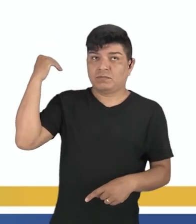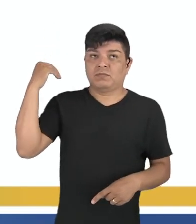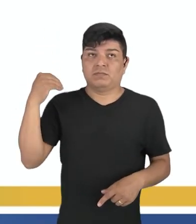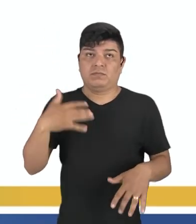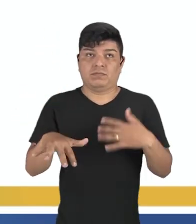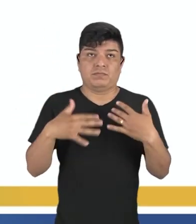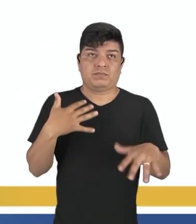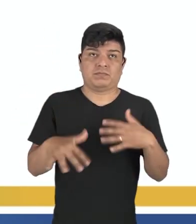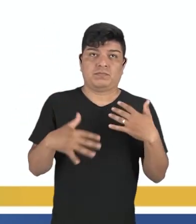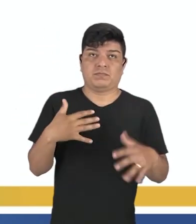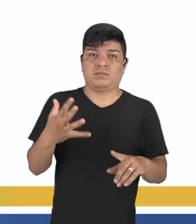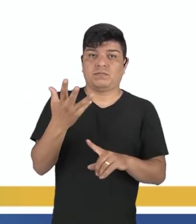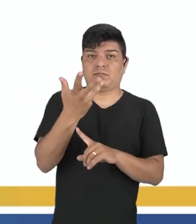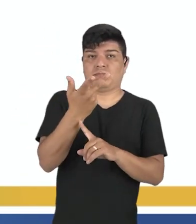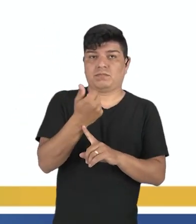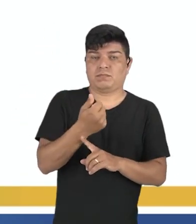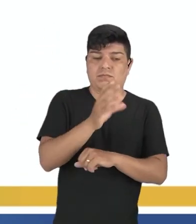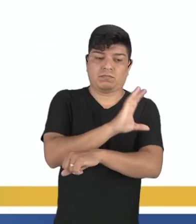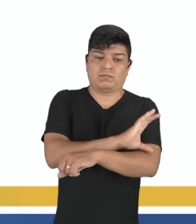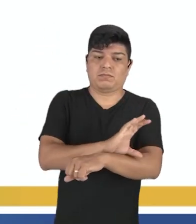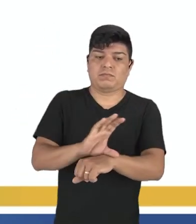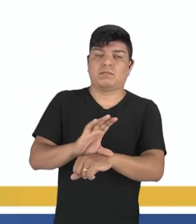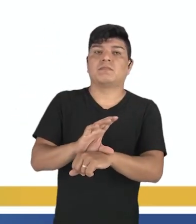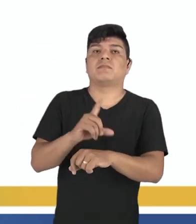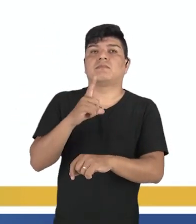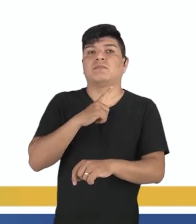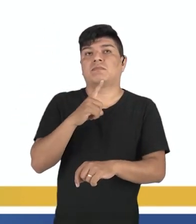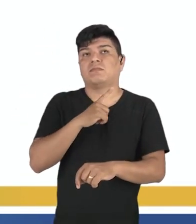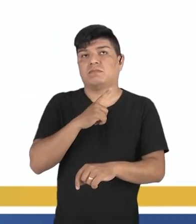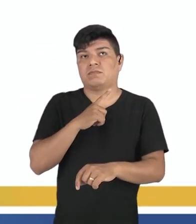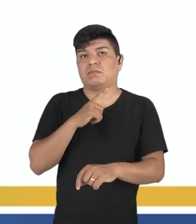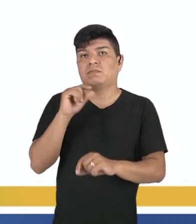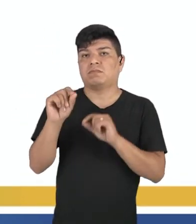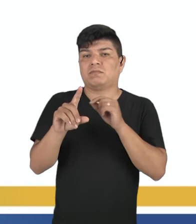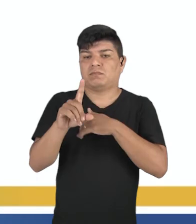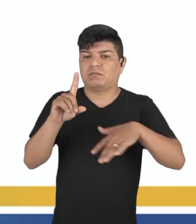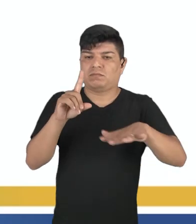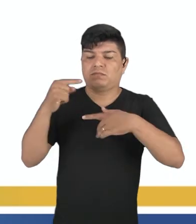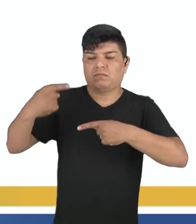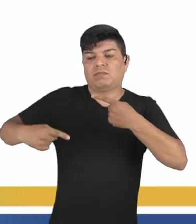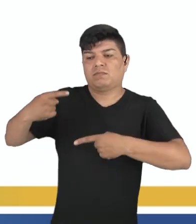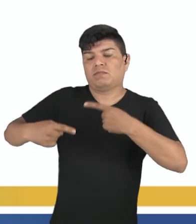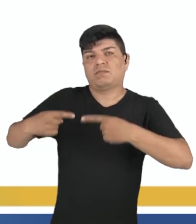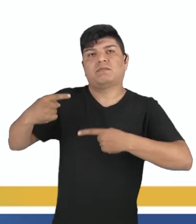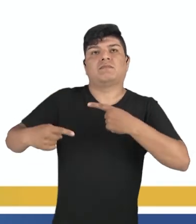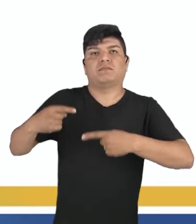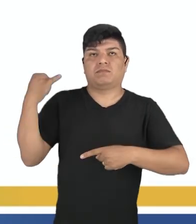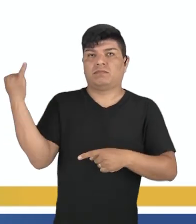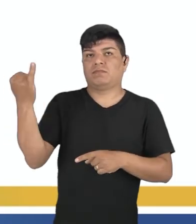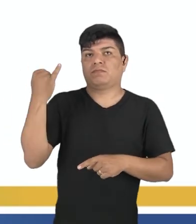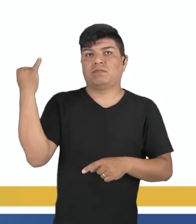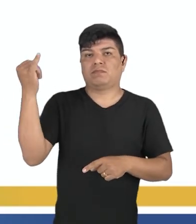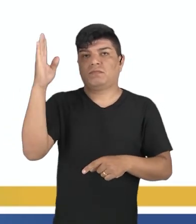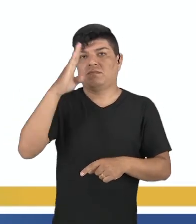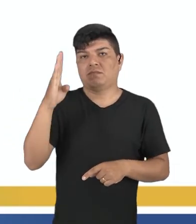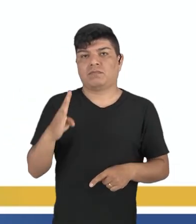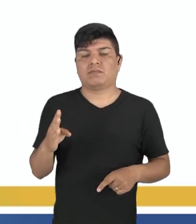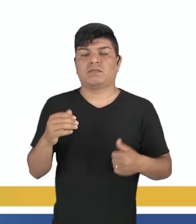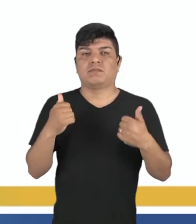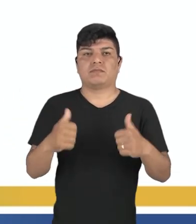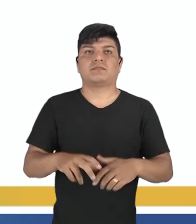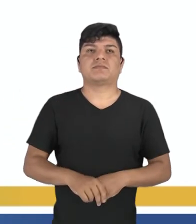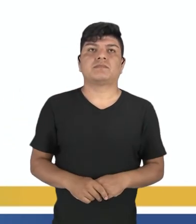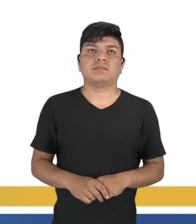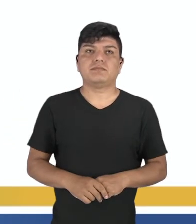do movimento artístico e cultural que tinha um cunho de contestação social e política muito forte no Brasil, tá